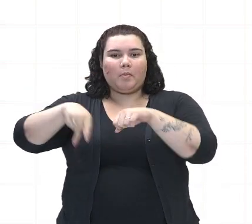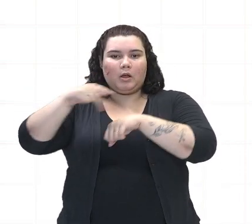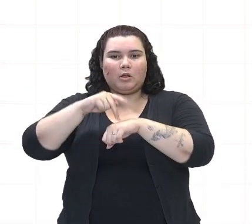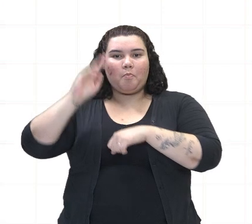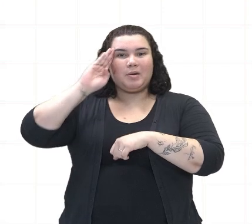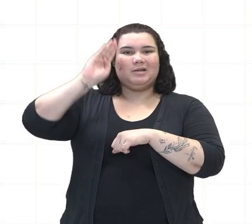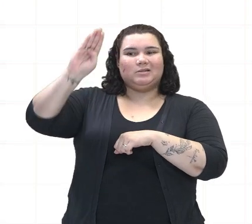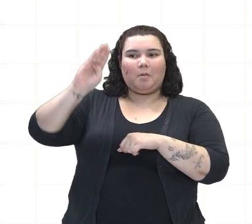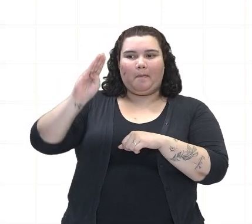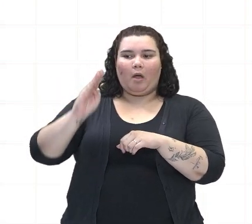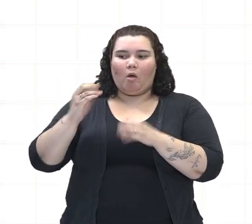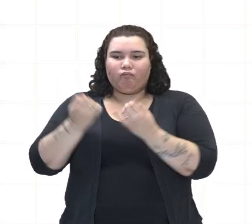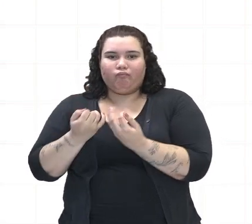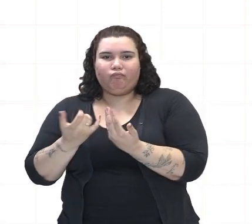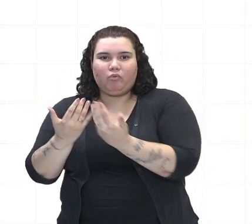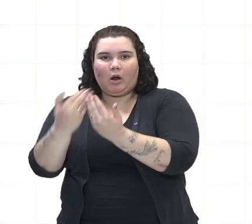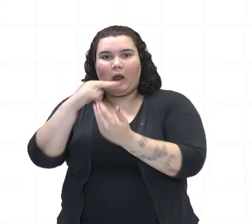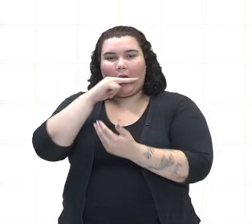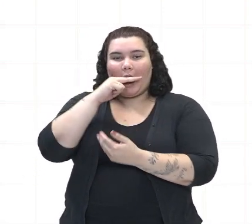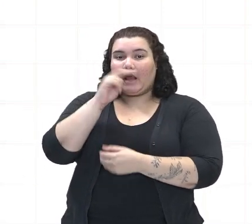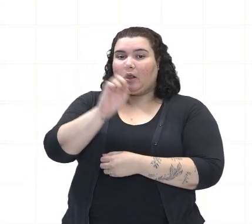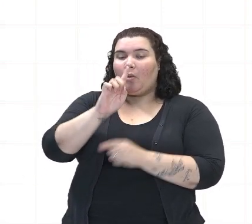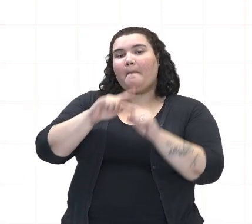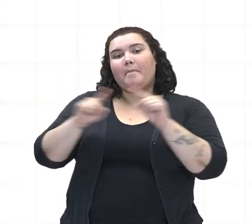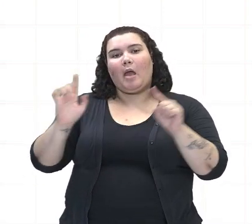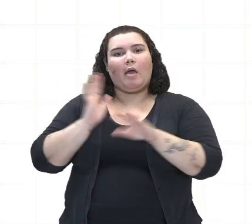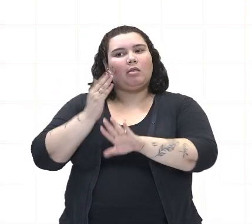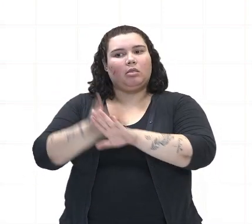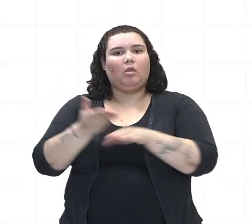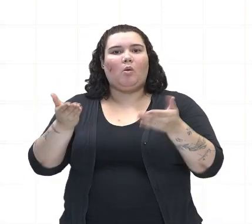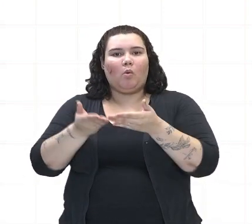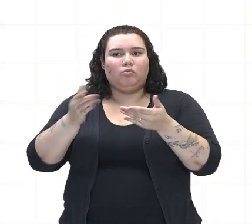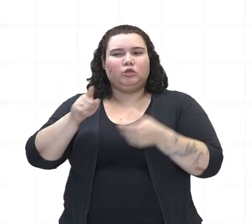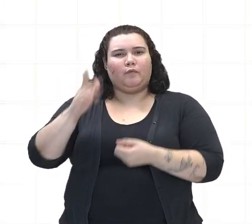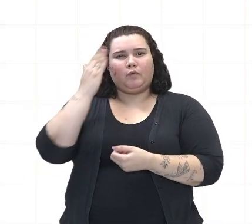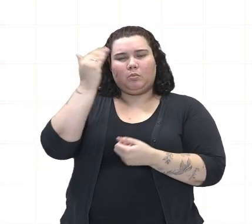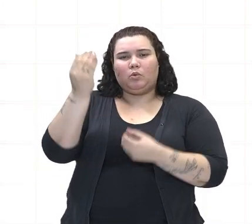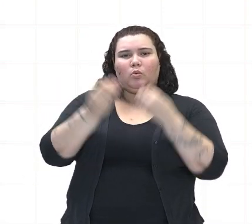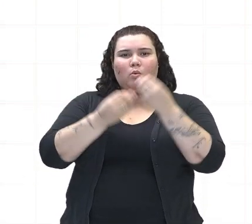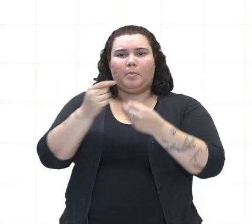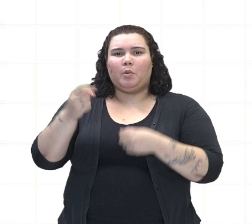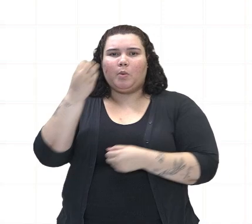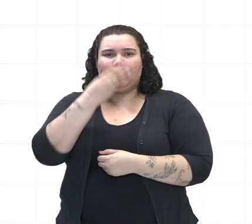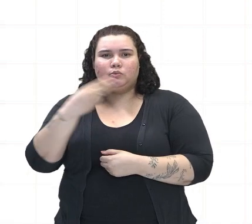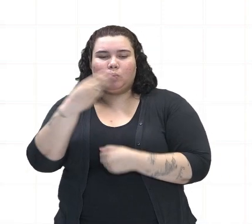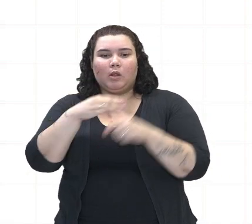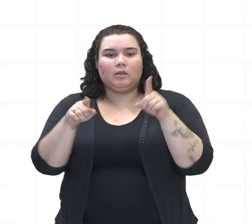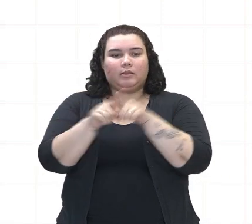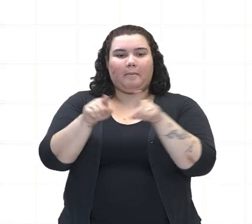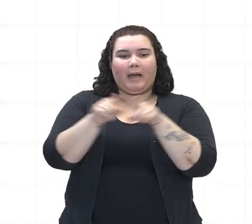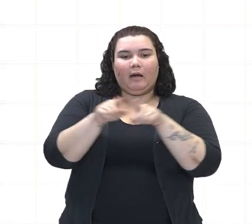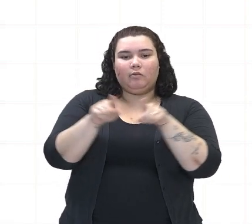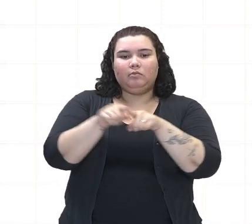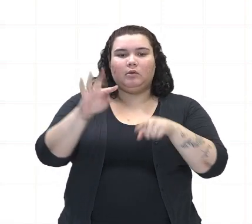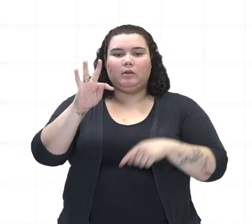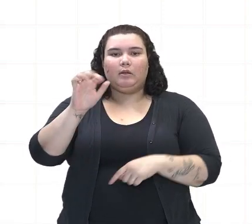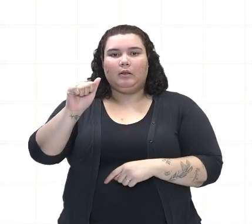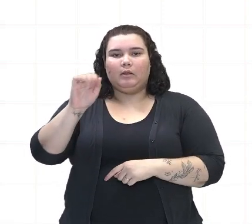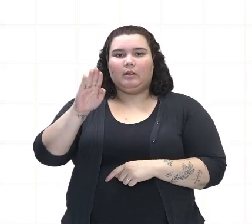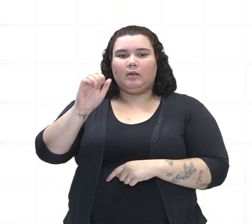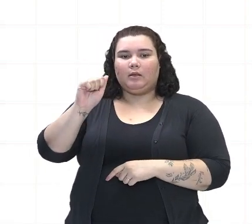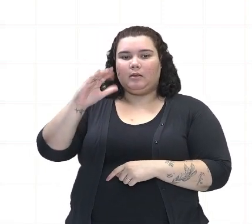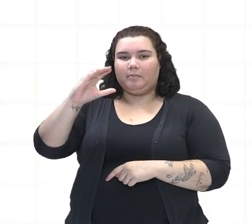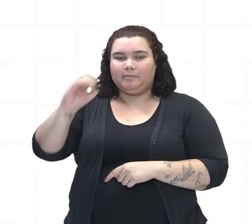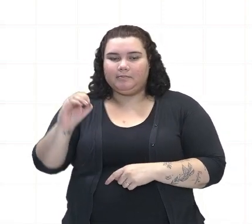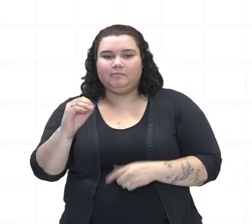produtor de cana-de-açúcar, né? Mas até hoje, né, Cuba é bastante famosa aí pela questão do açúcar e do tabaco, né, que são os charutos, né? O cigarro, para